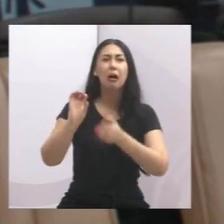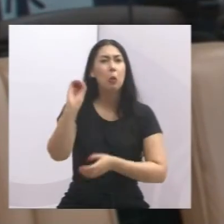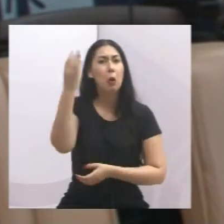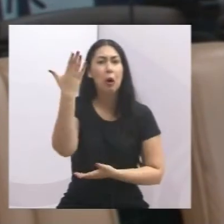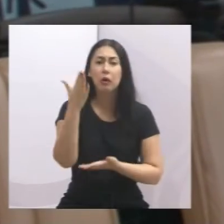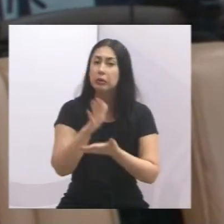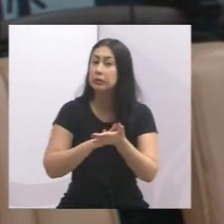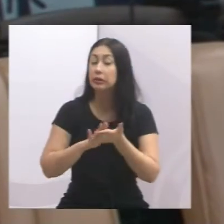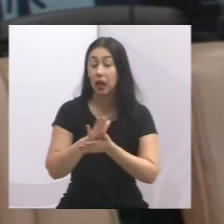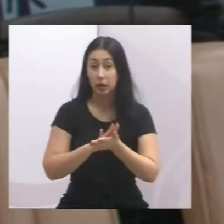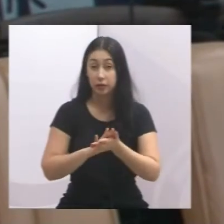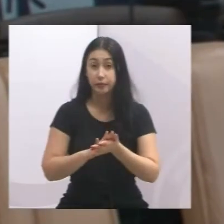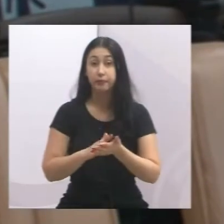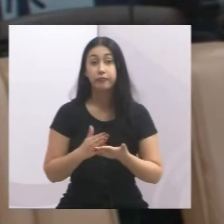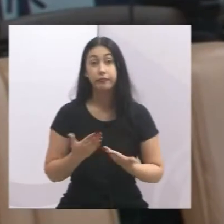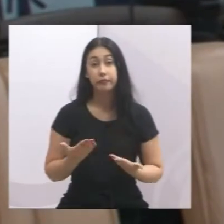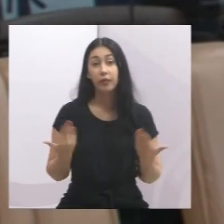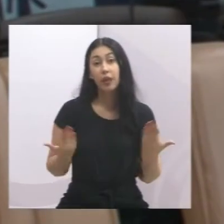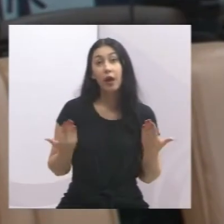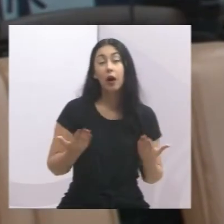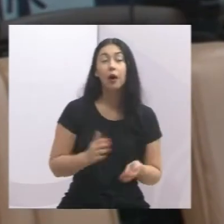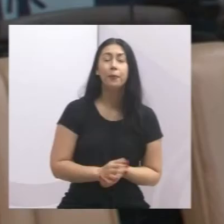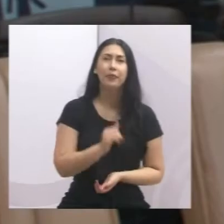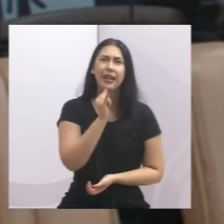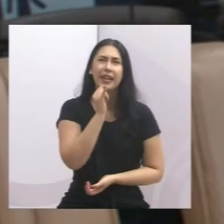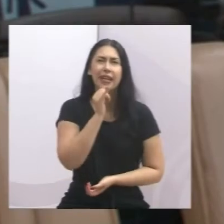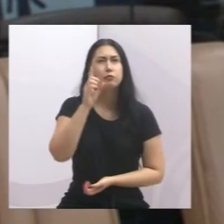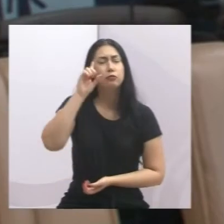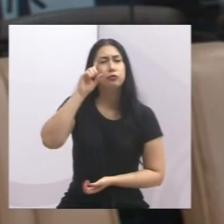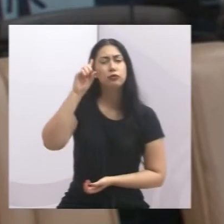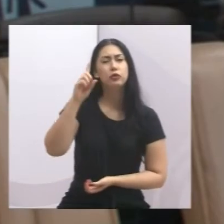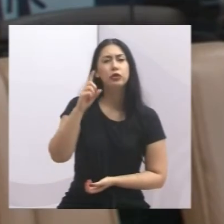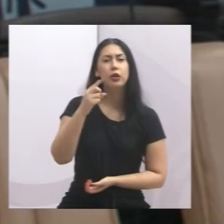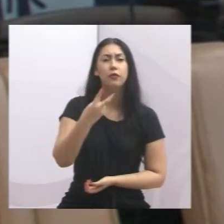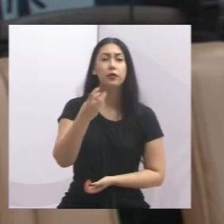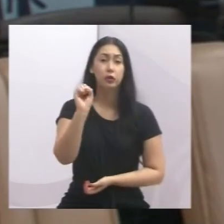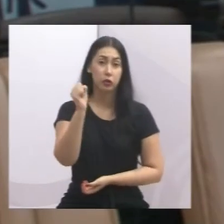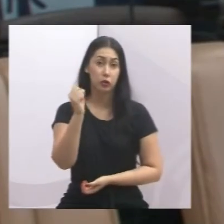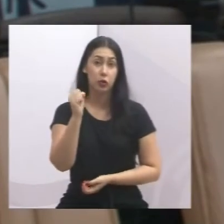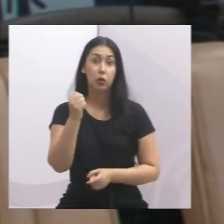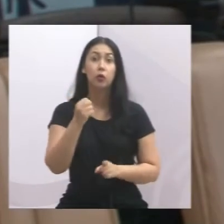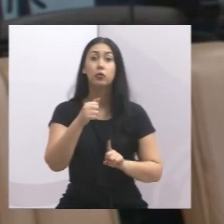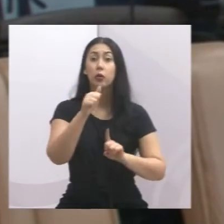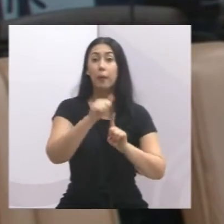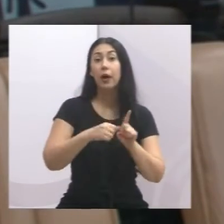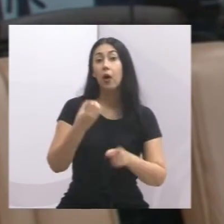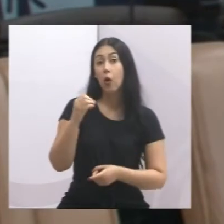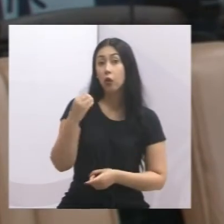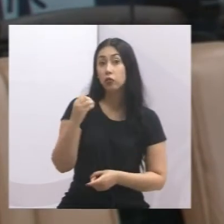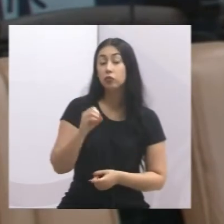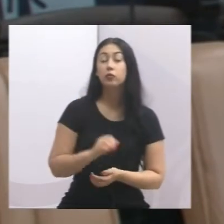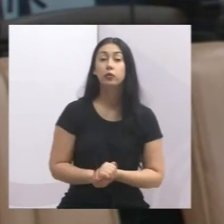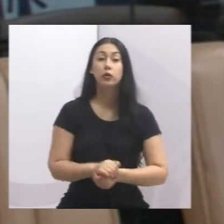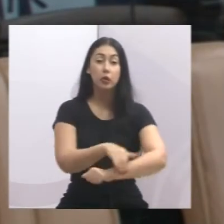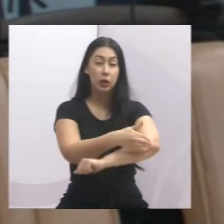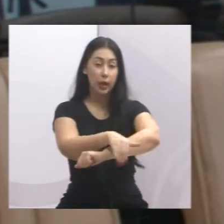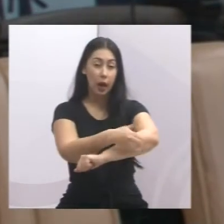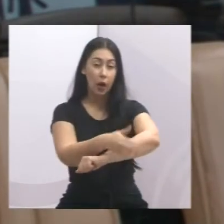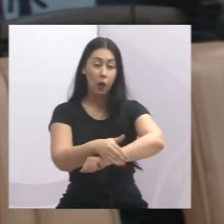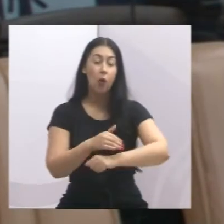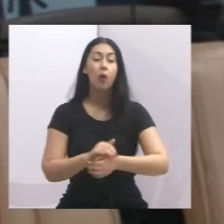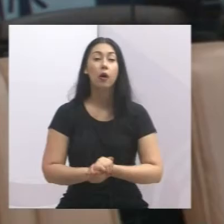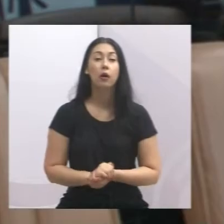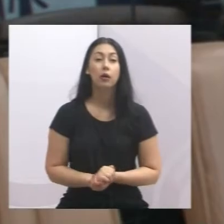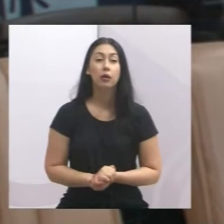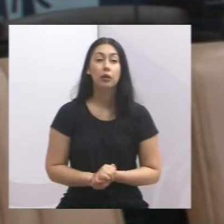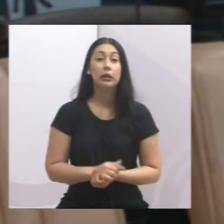aconteceu. E agora, por exemplo, no dia 28 de outubro, lá na avenida do Terra de São João, o motociclista vinha